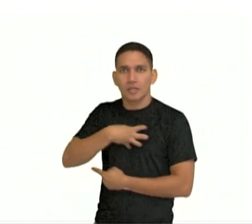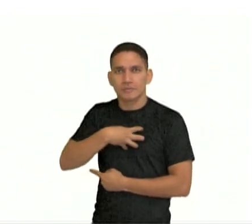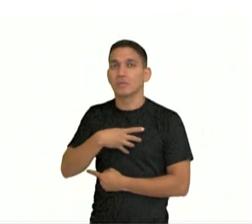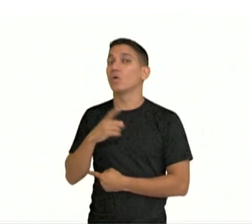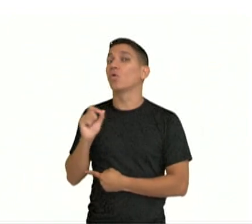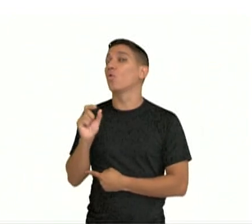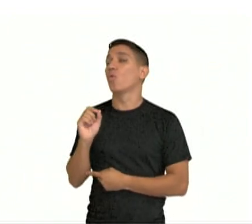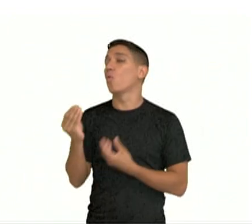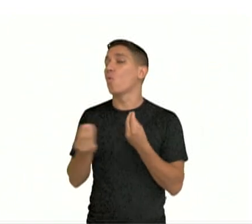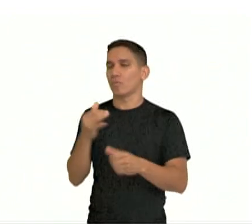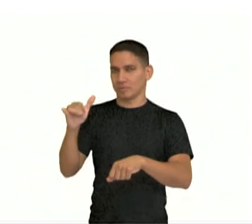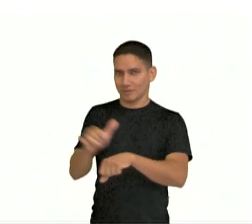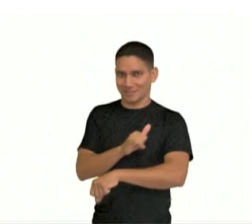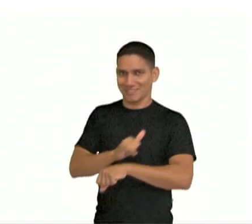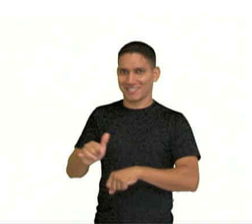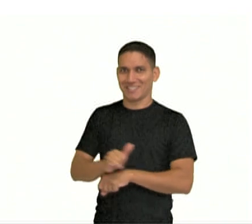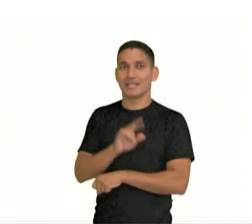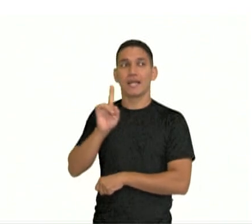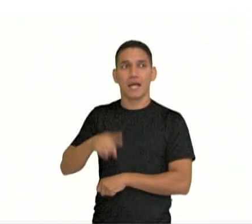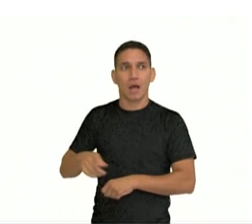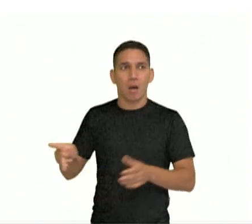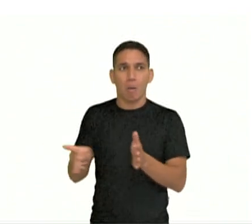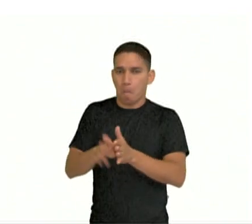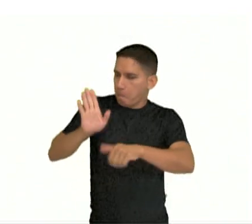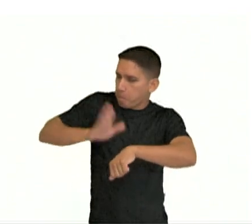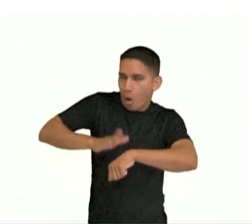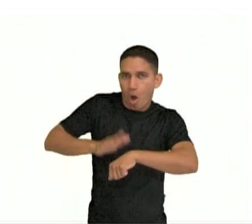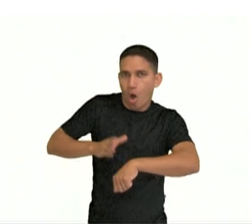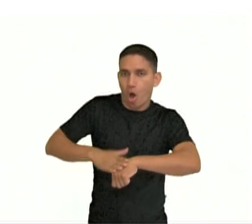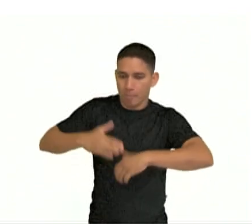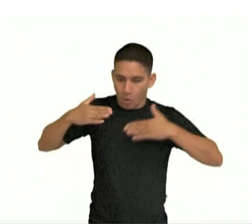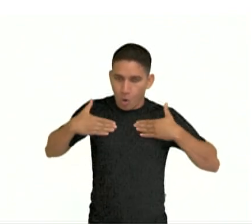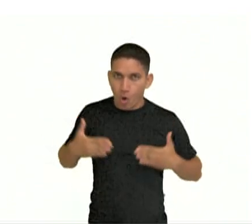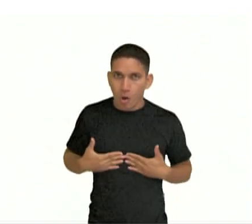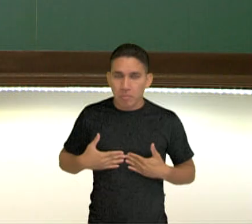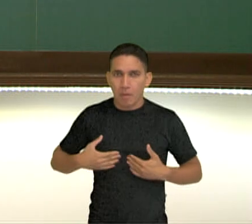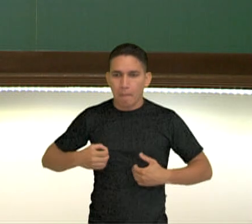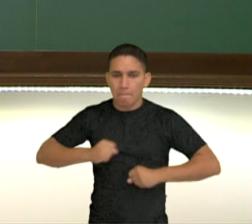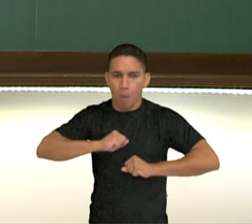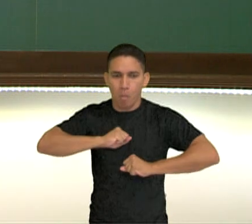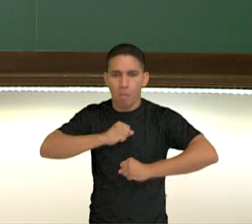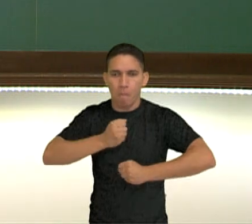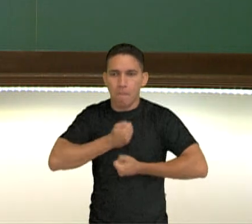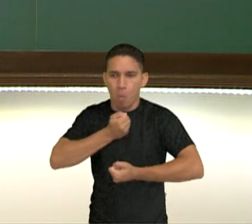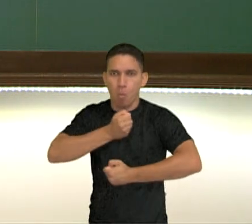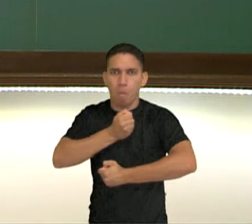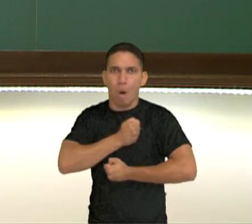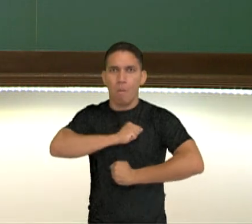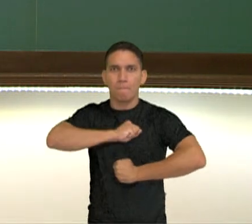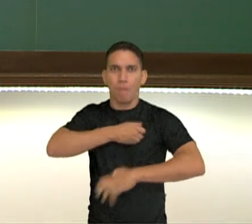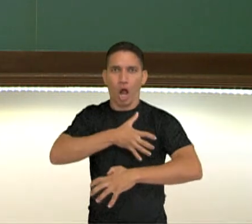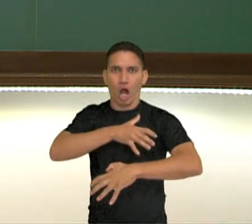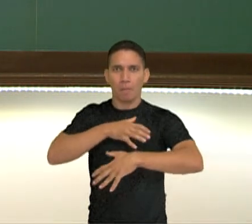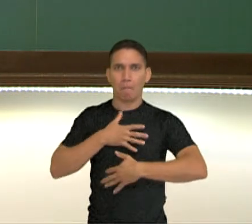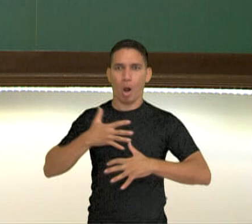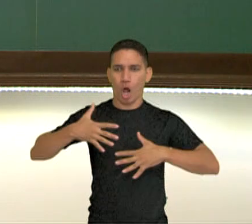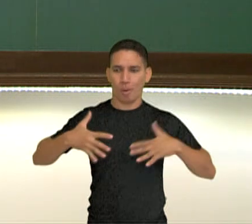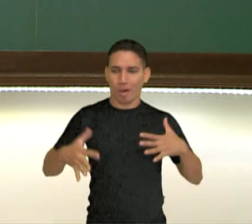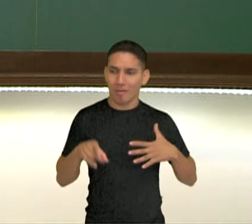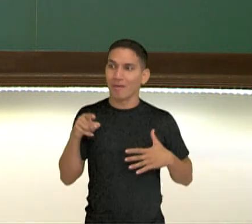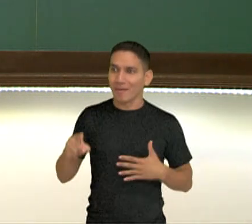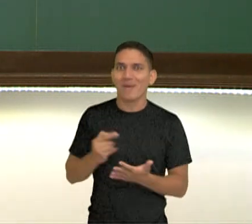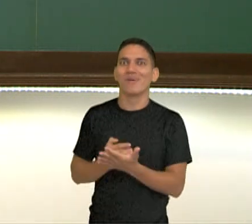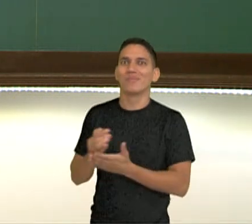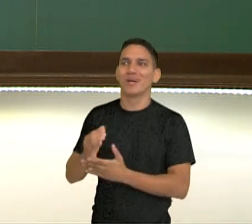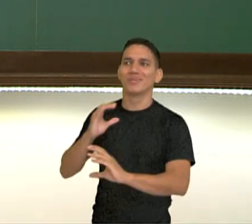rambone utilizava o próprio corpo para criar sonoridades e é aí que eles começam